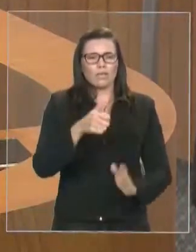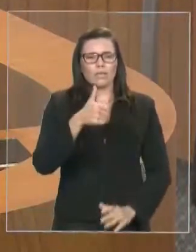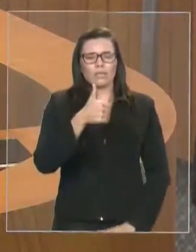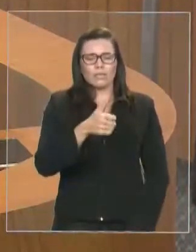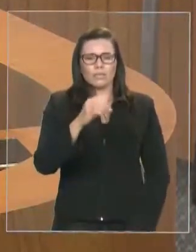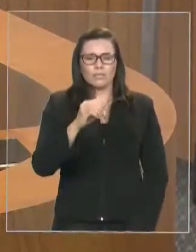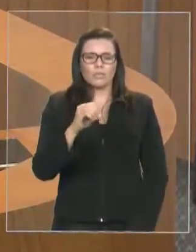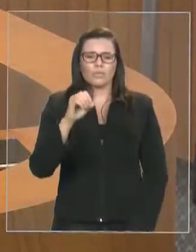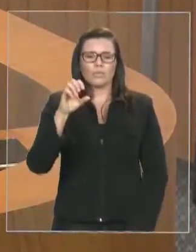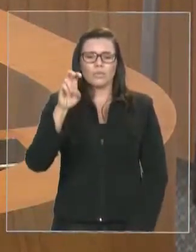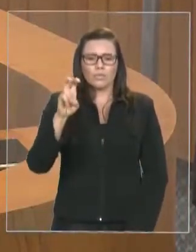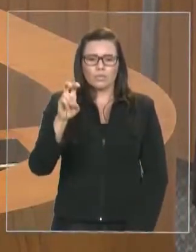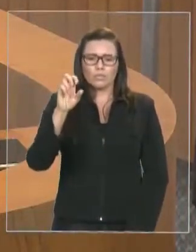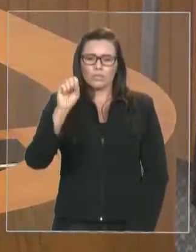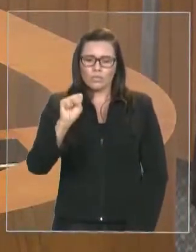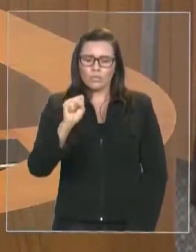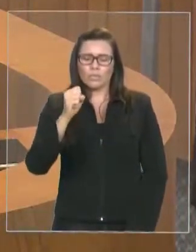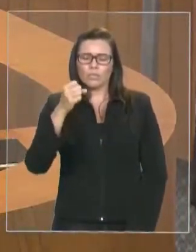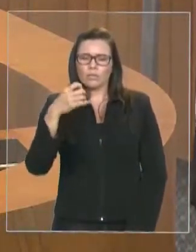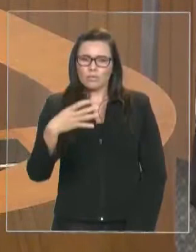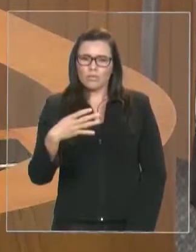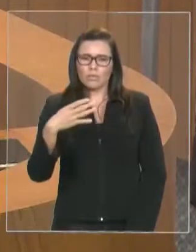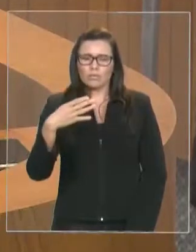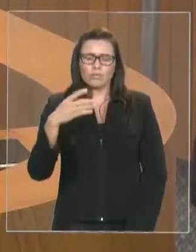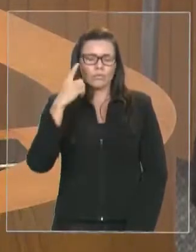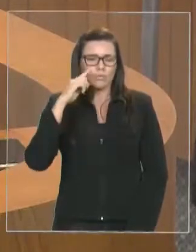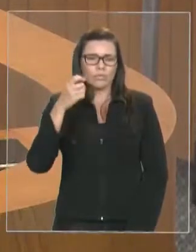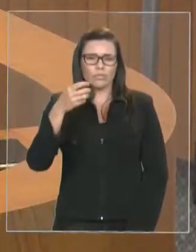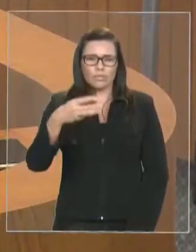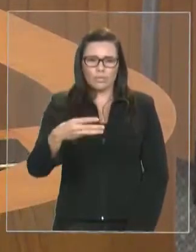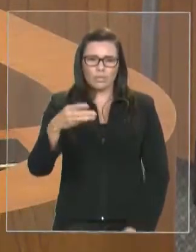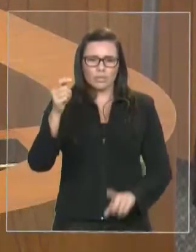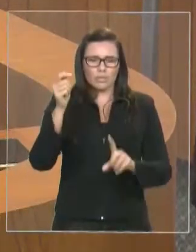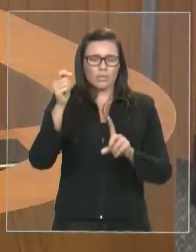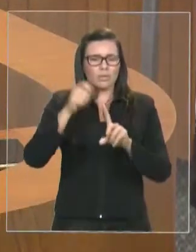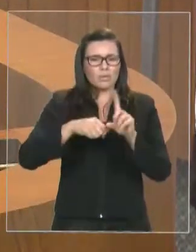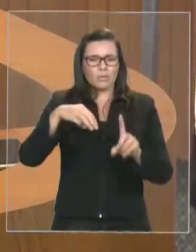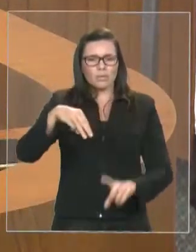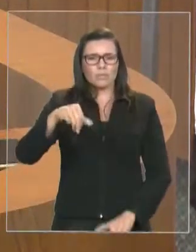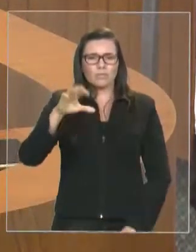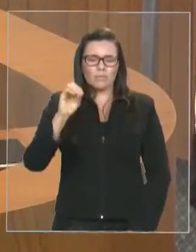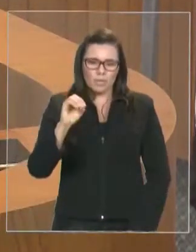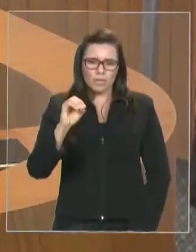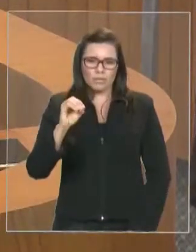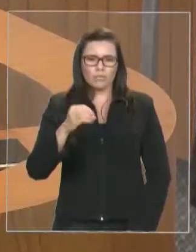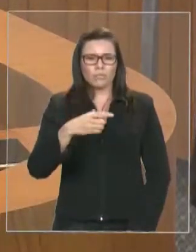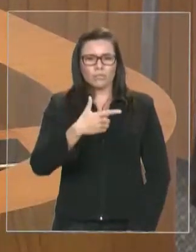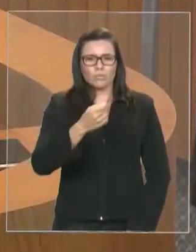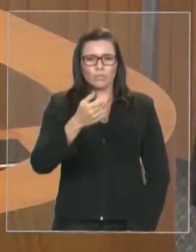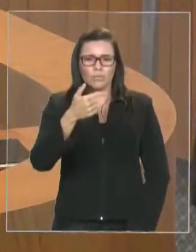10.584, de 3 de maio de 2017, fruto de um projeto de lei de minha autoria,